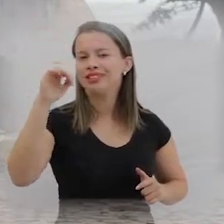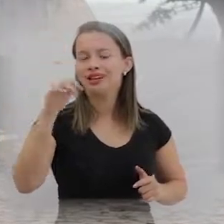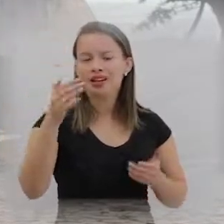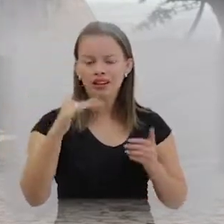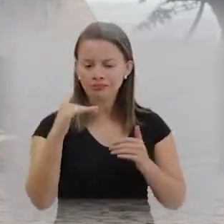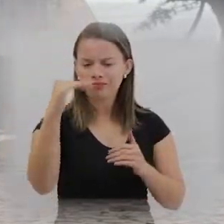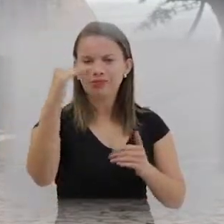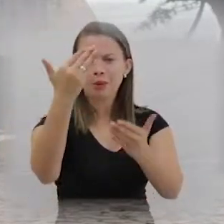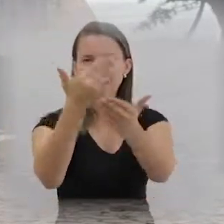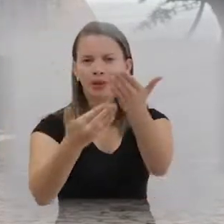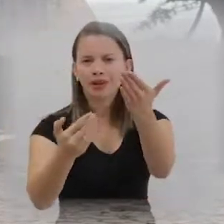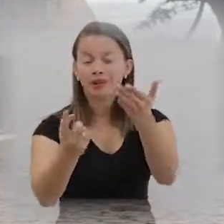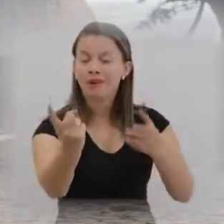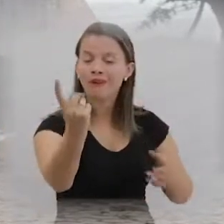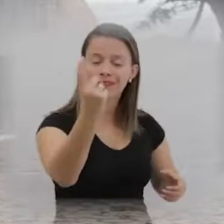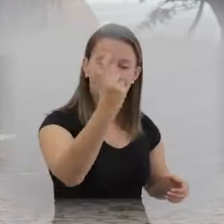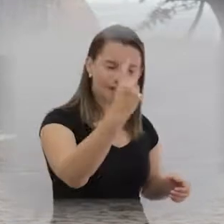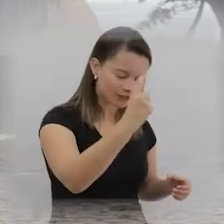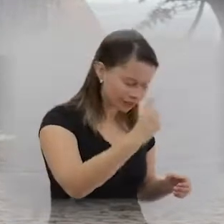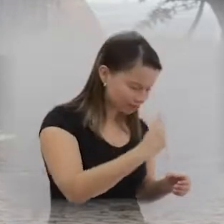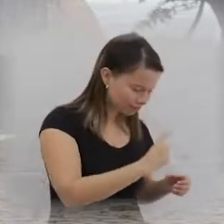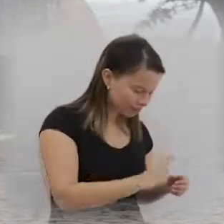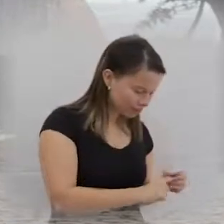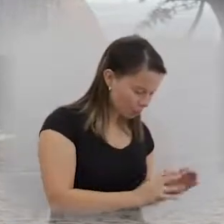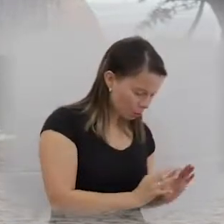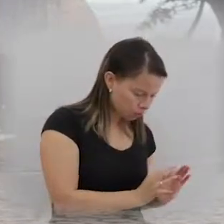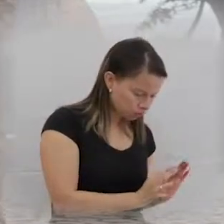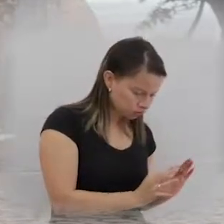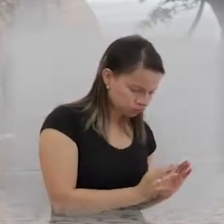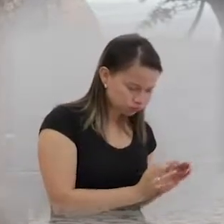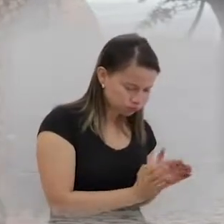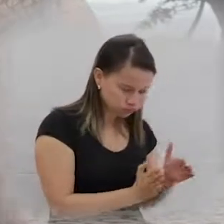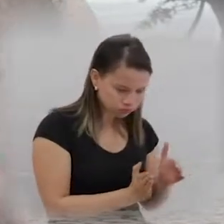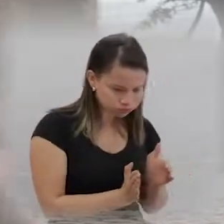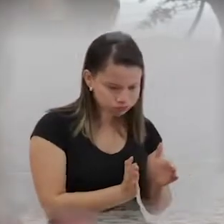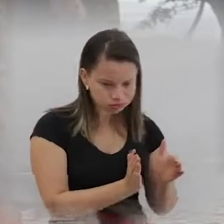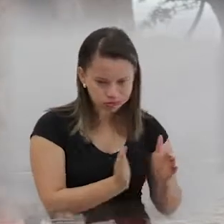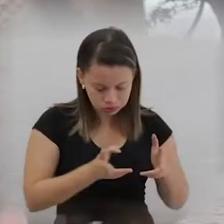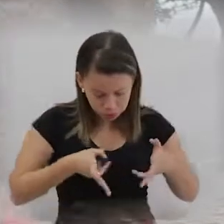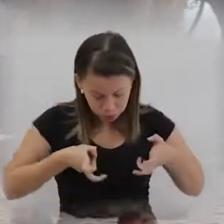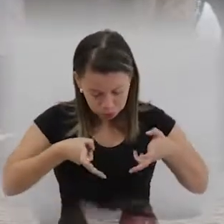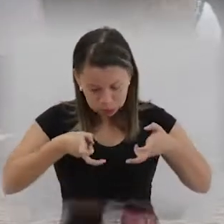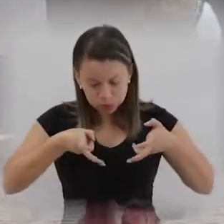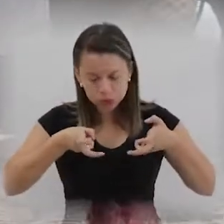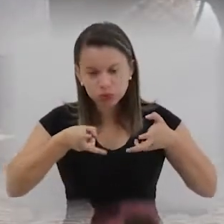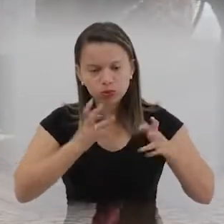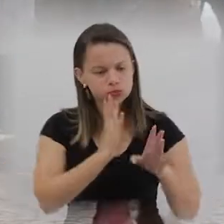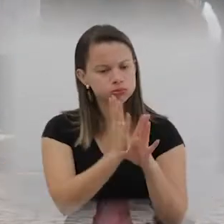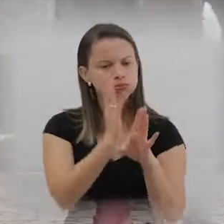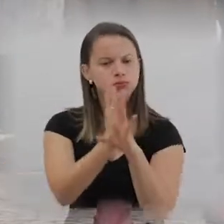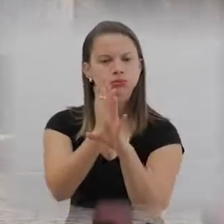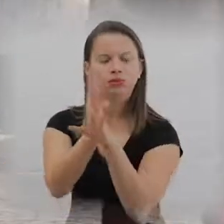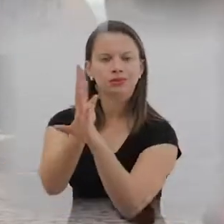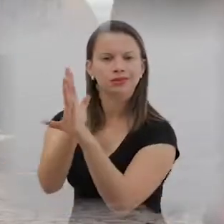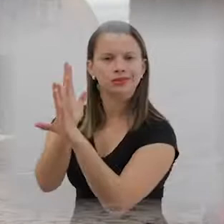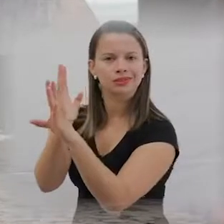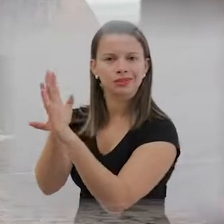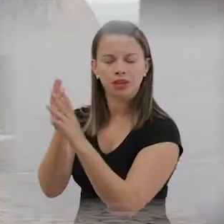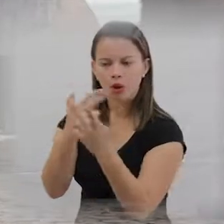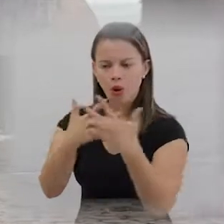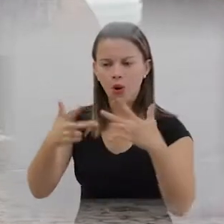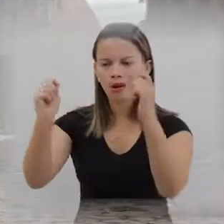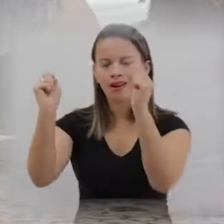como um projeto de criação, né? Um caminho de autoconhecimento e de descoberta das